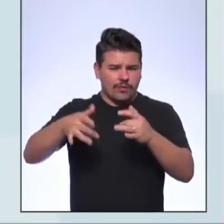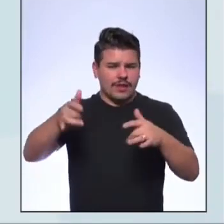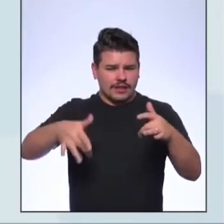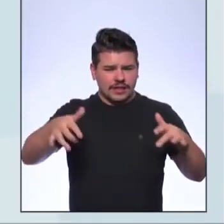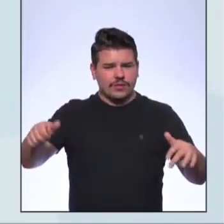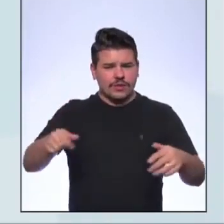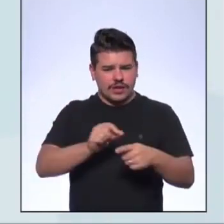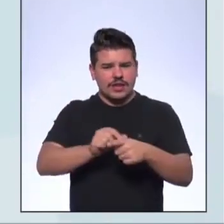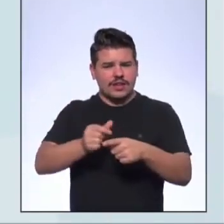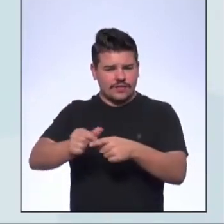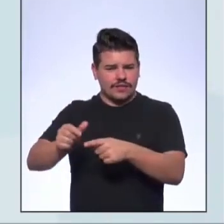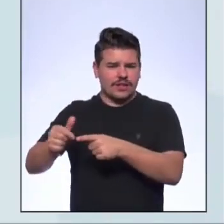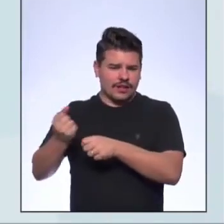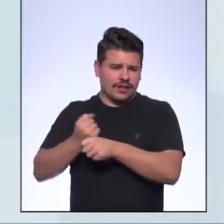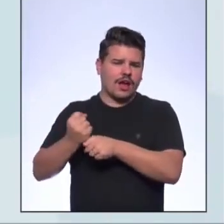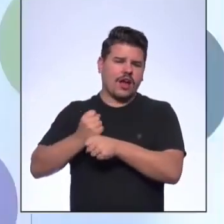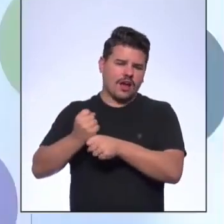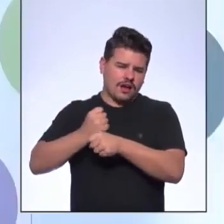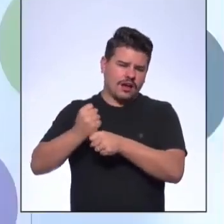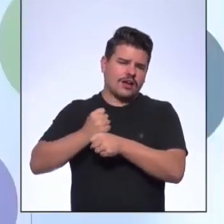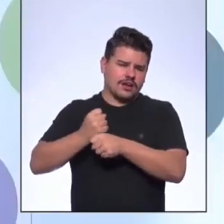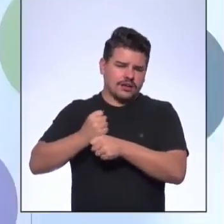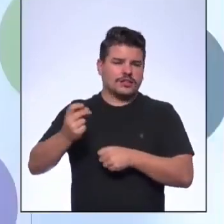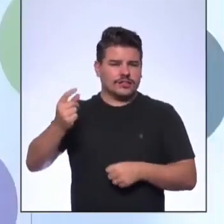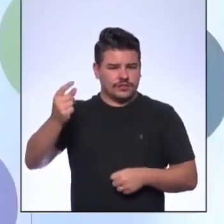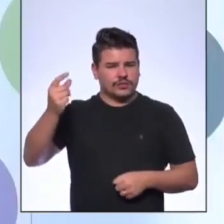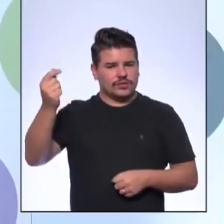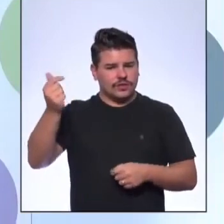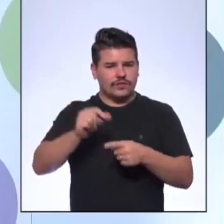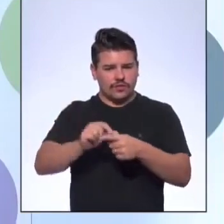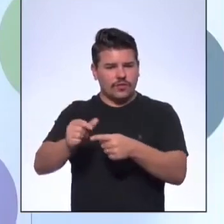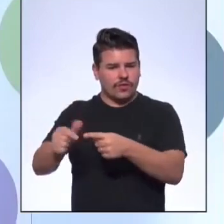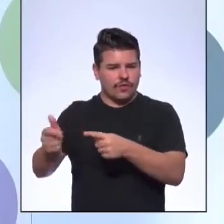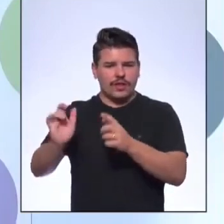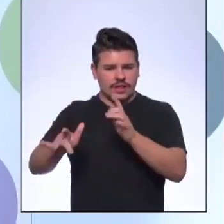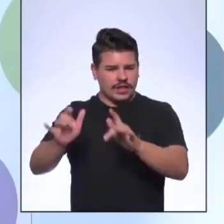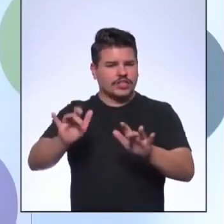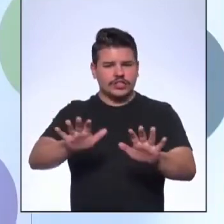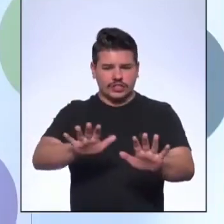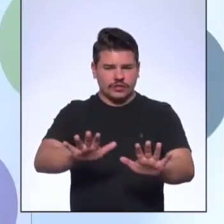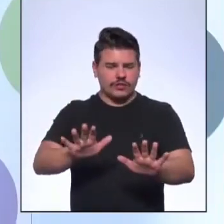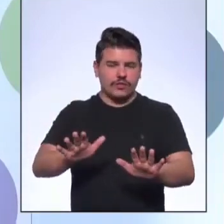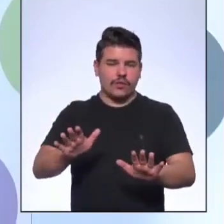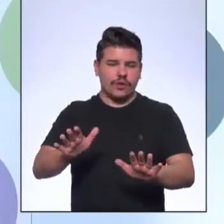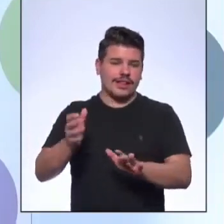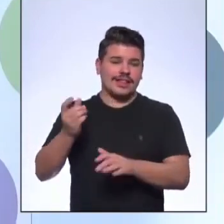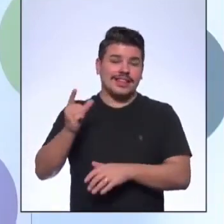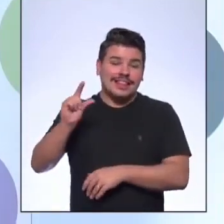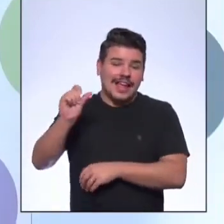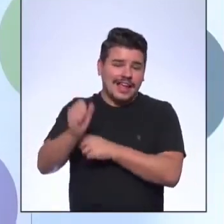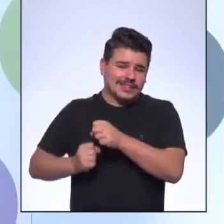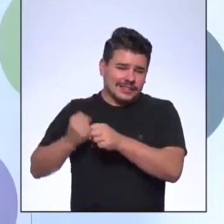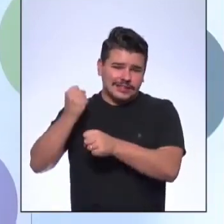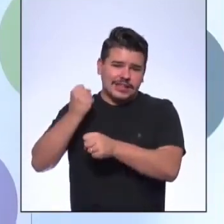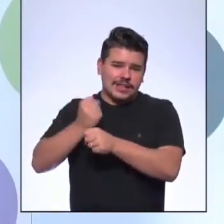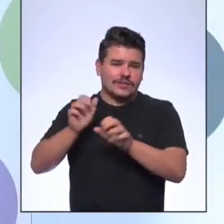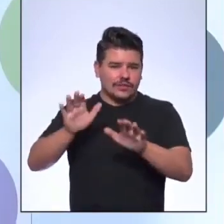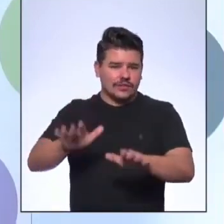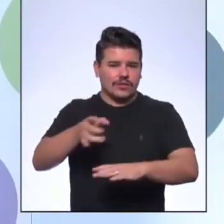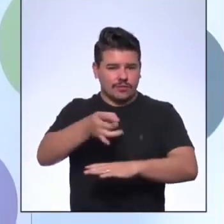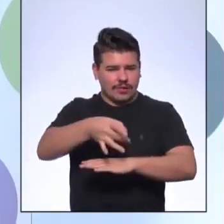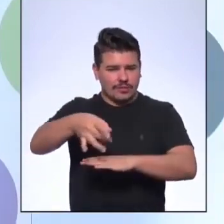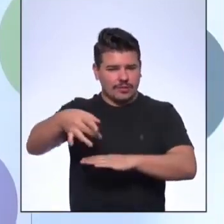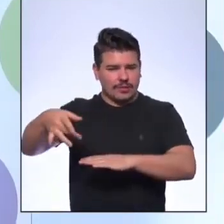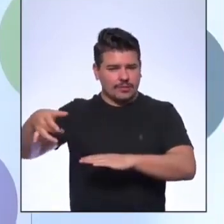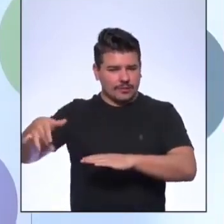Né? Ao longo aí, esse estudo todo deve ter durado mais ou menos uns 10 anos, e o tempo inteiro você só plantando ervilha. E